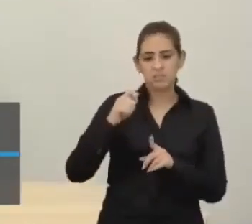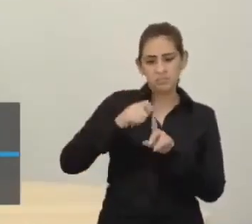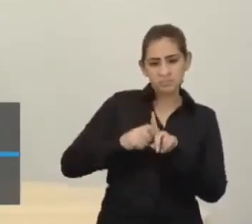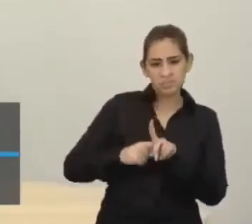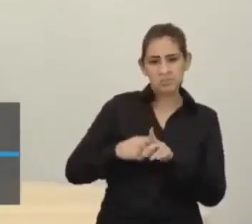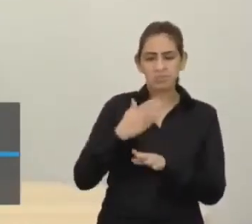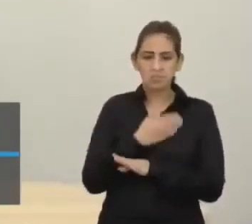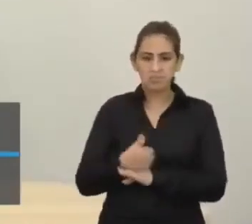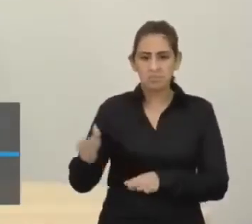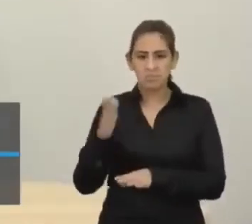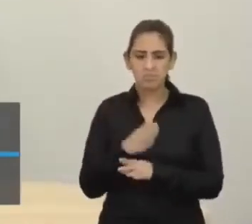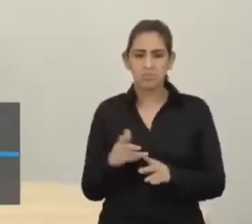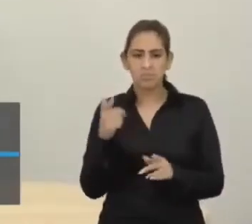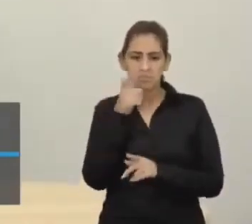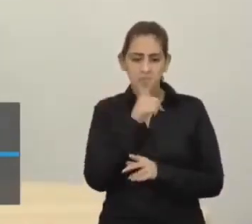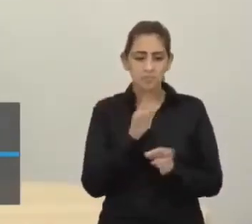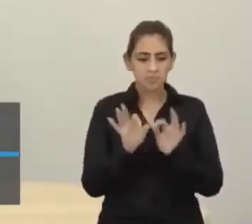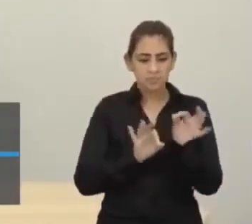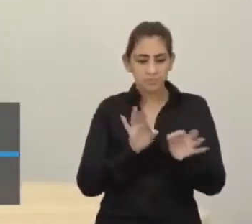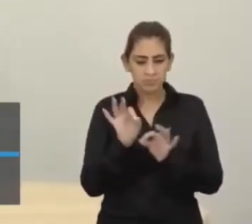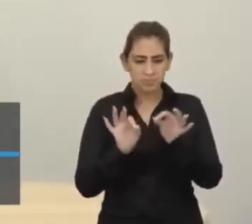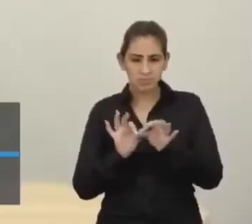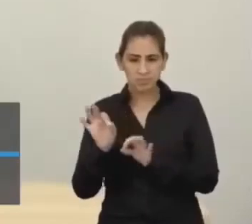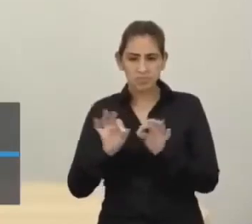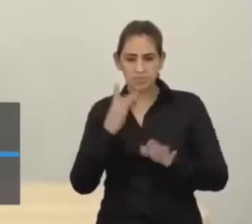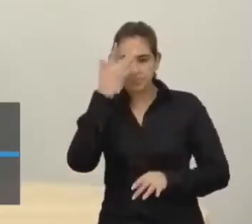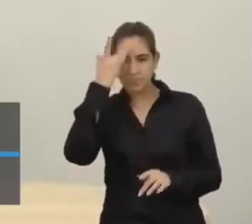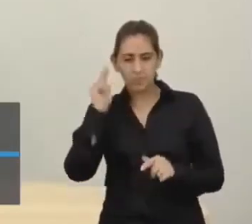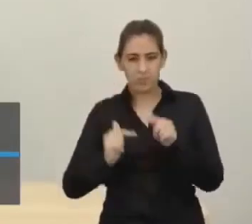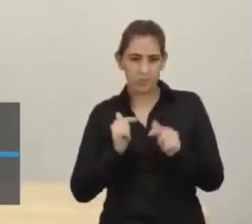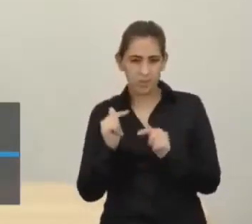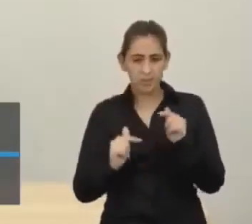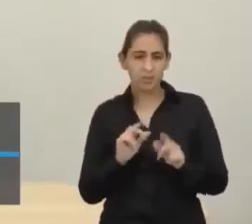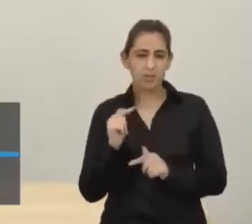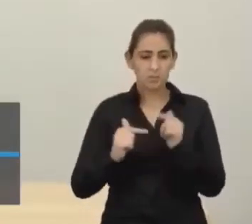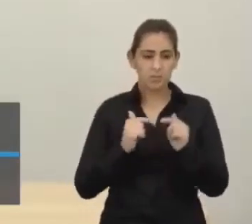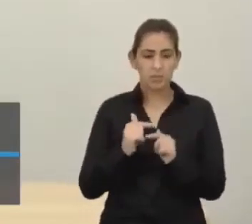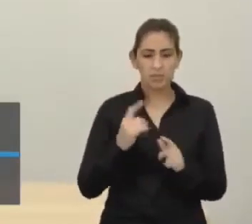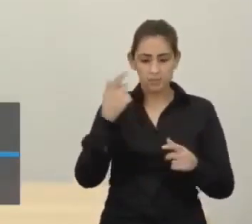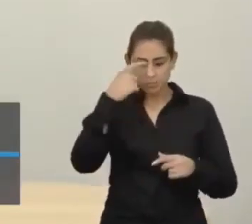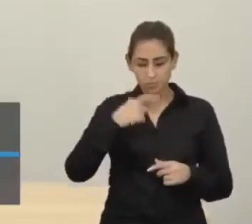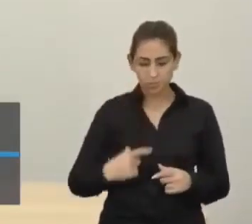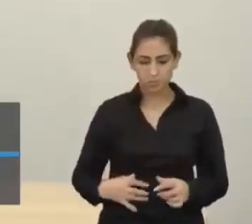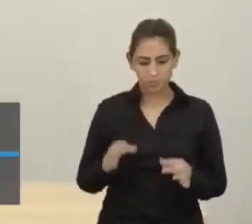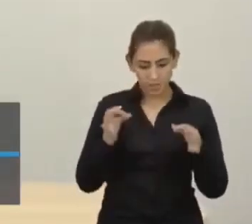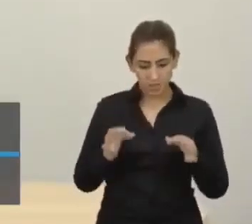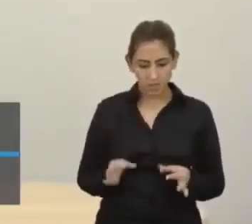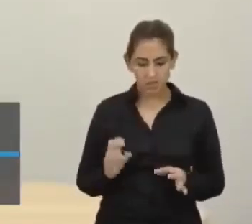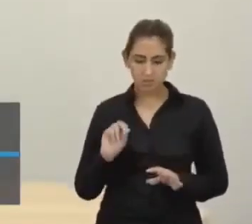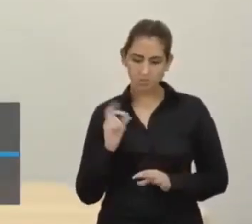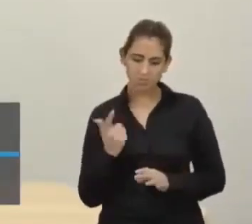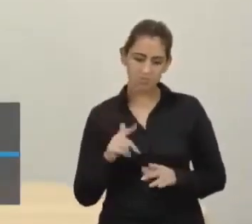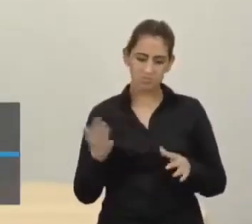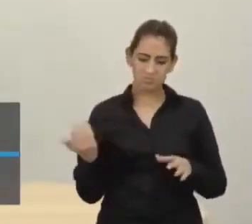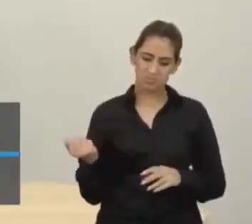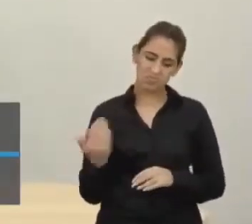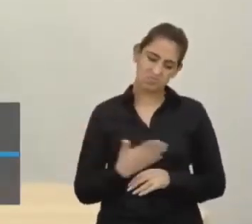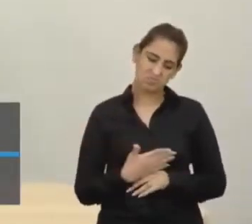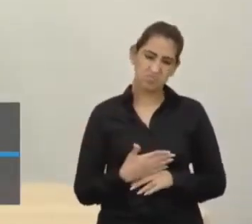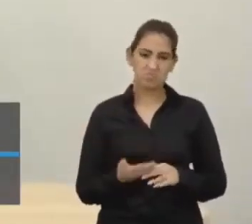aí para dimensionar as pessoas que estão trabalhando se estão trabalhando formalmente informalmente elas